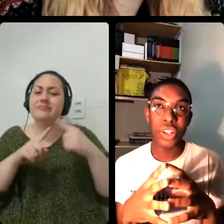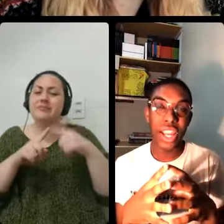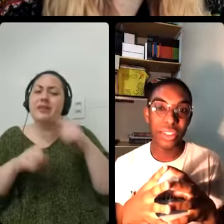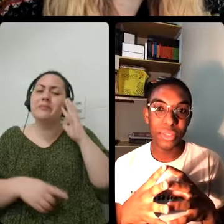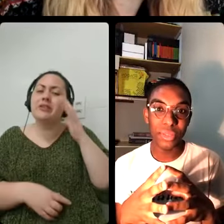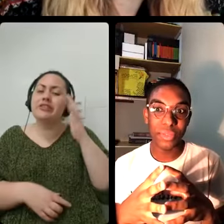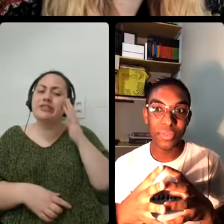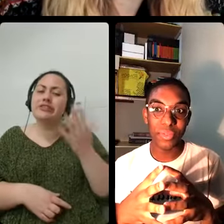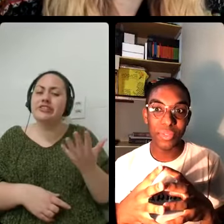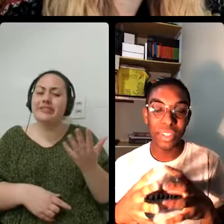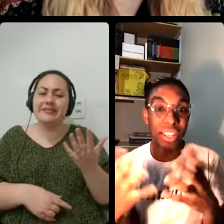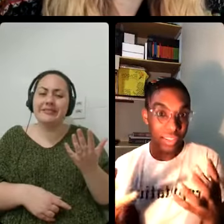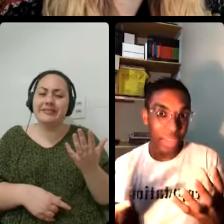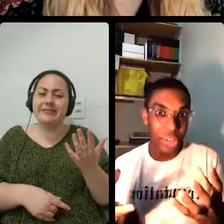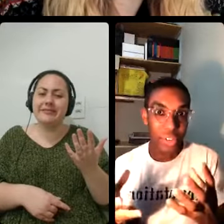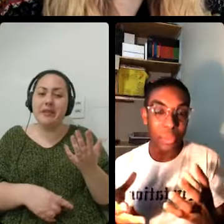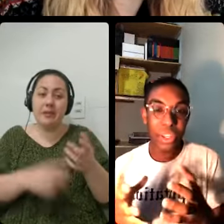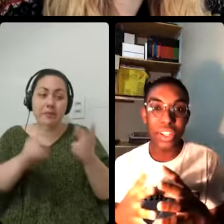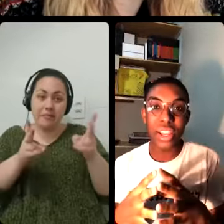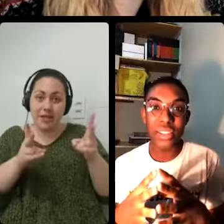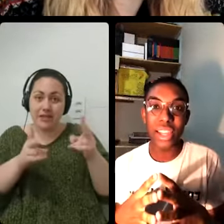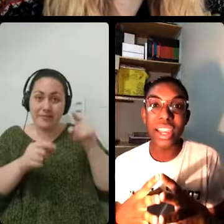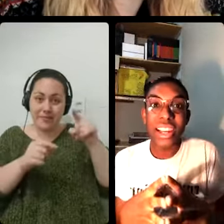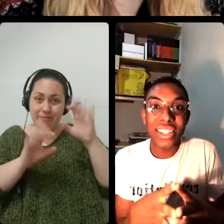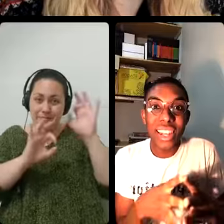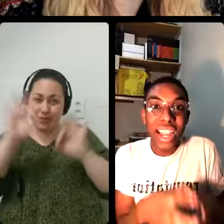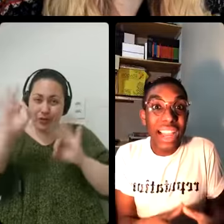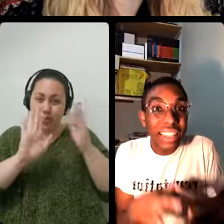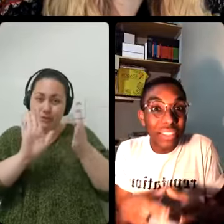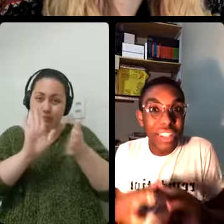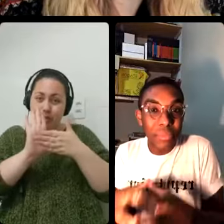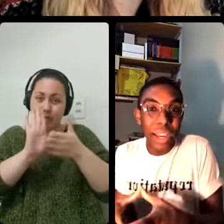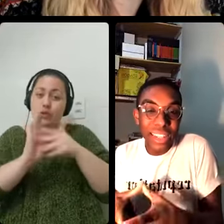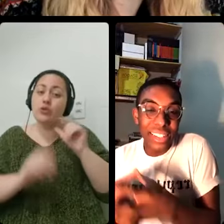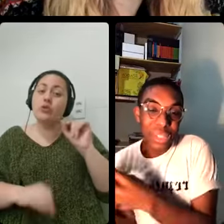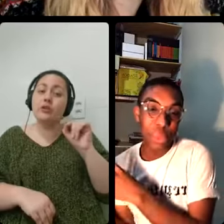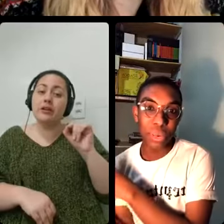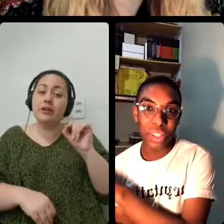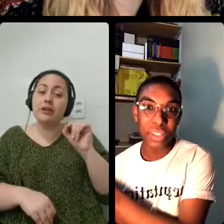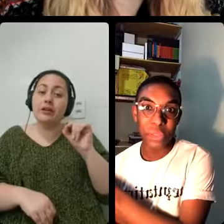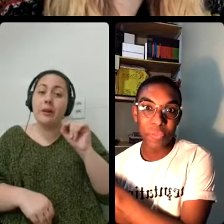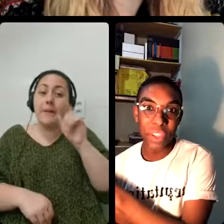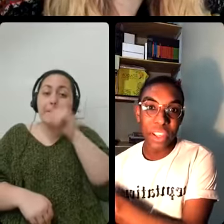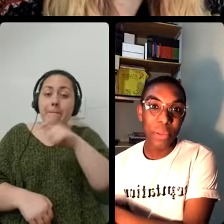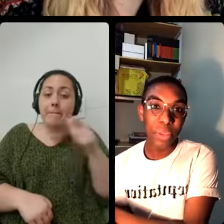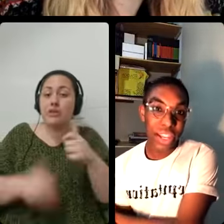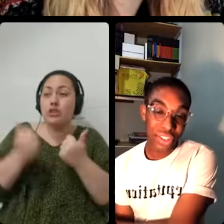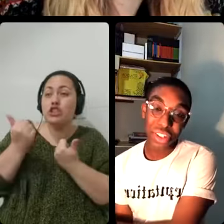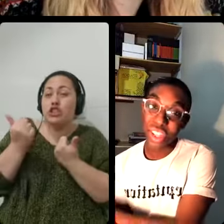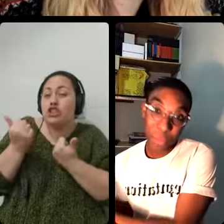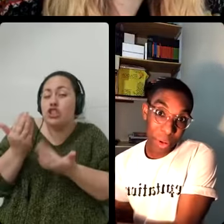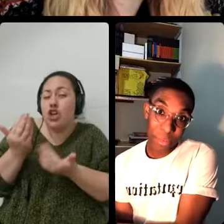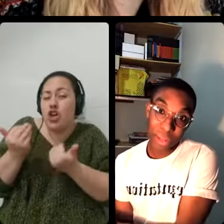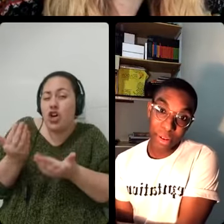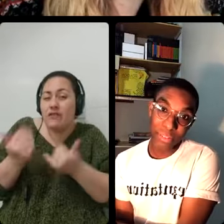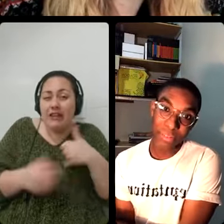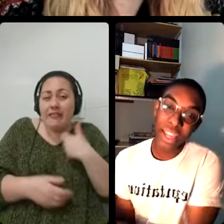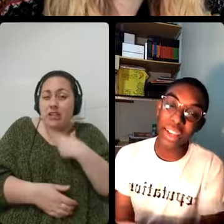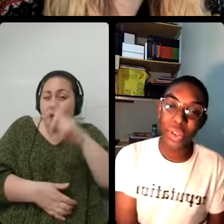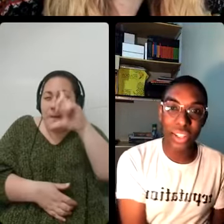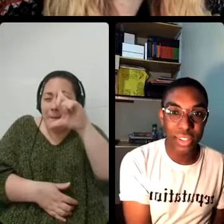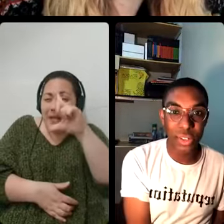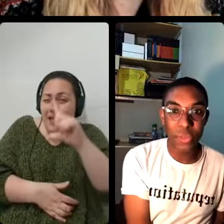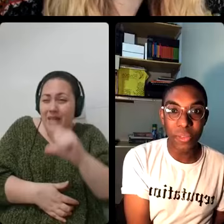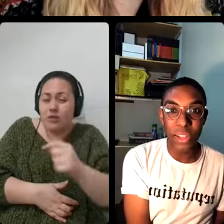desse projeto é justamente esse, né? Encarcerar cada vez mais essa população. Porque se a gente tem um problema